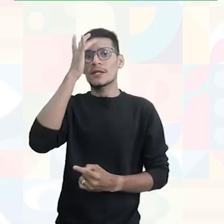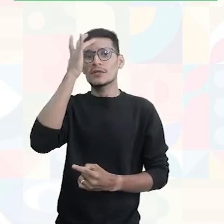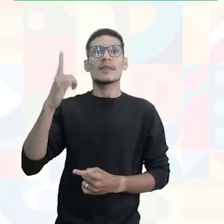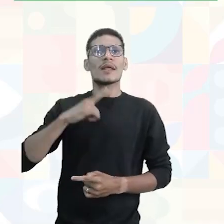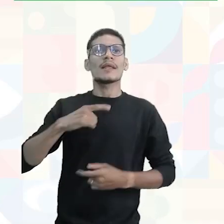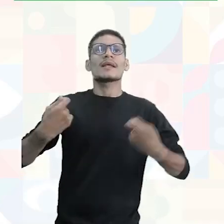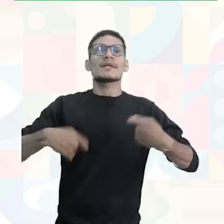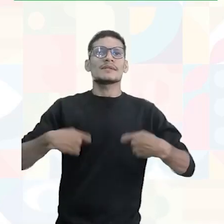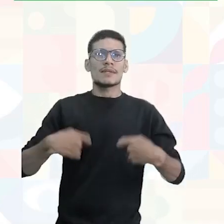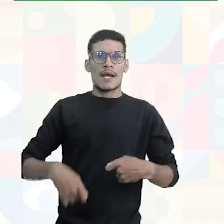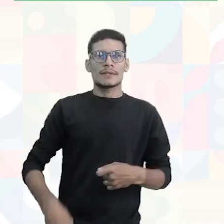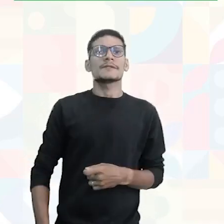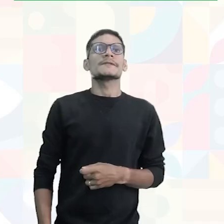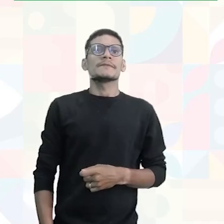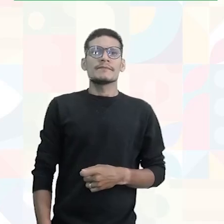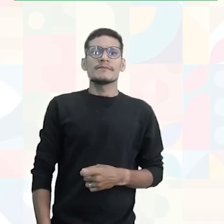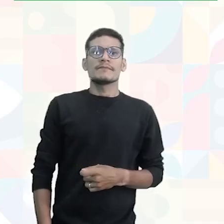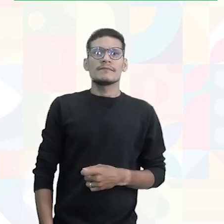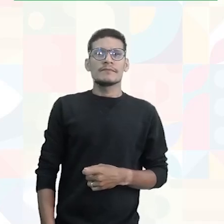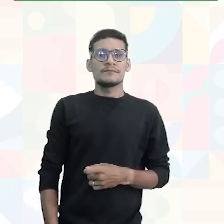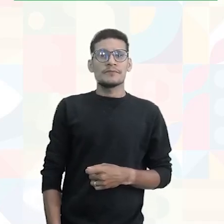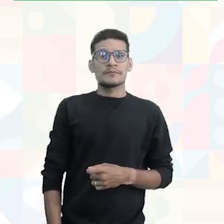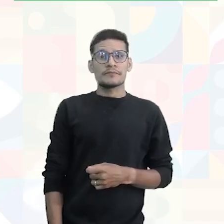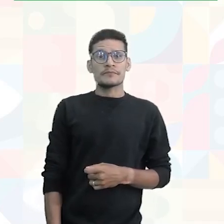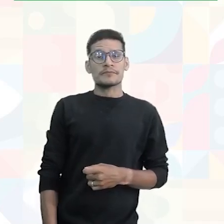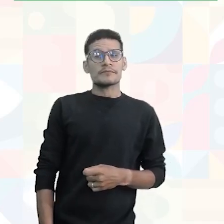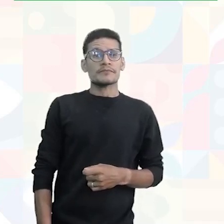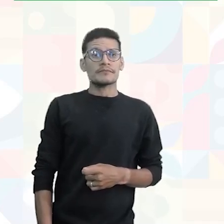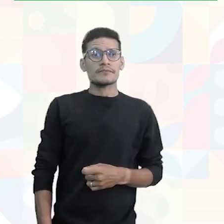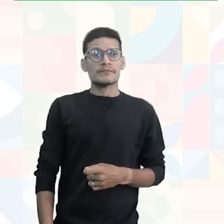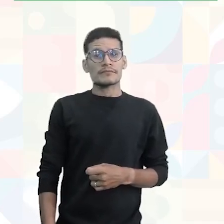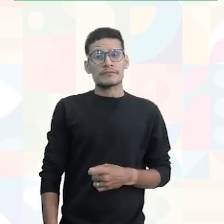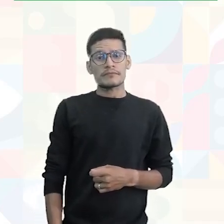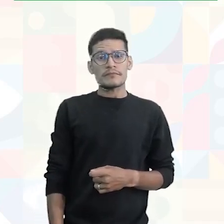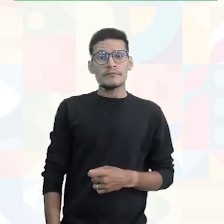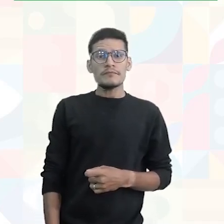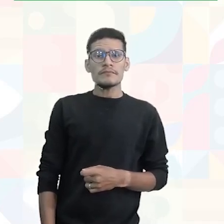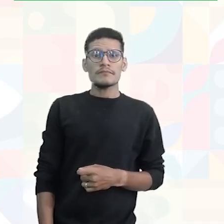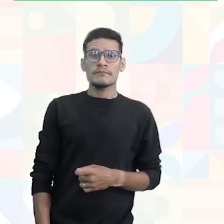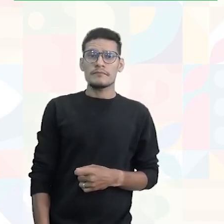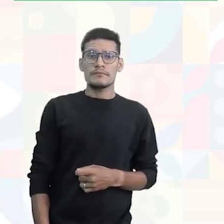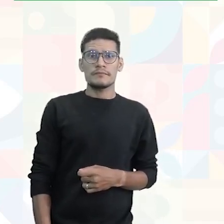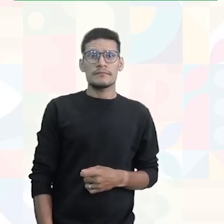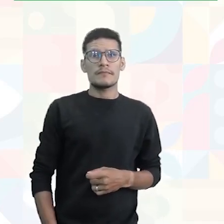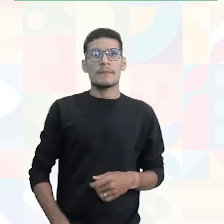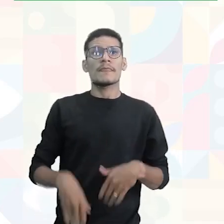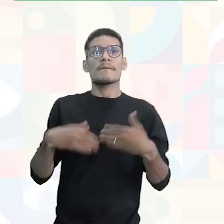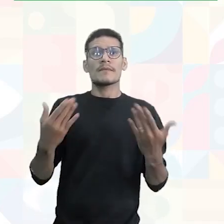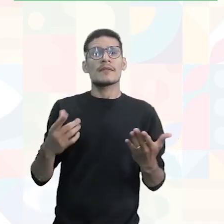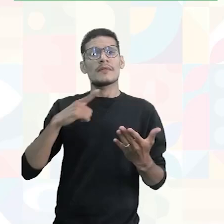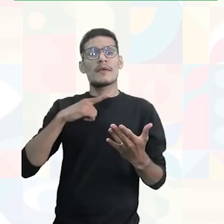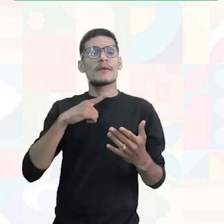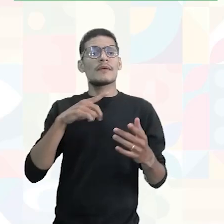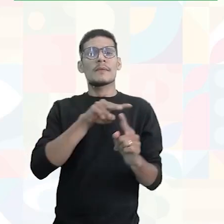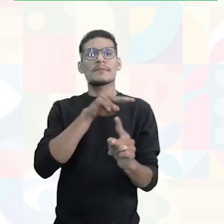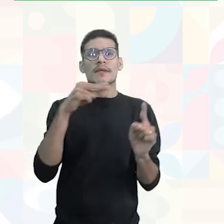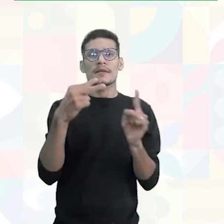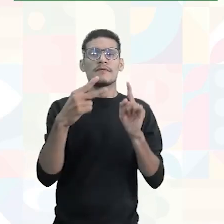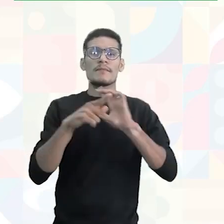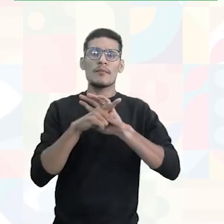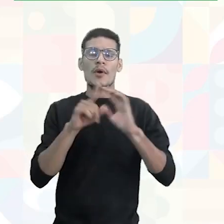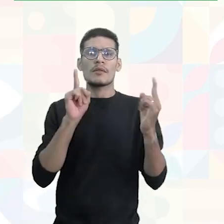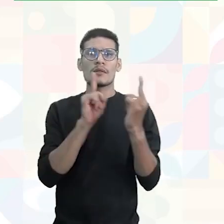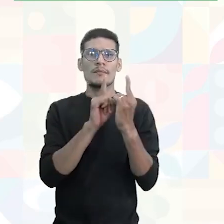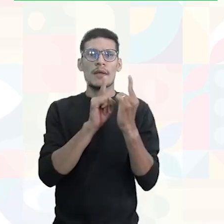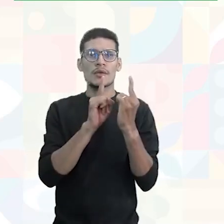uma necessidade diferente. E aí a gente passa para a perspectiva do